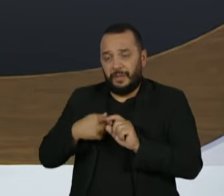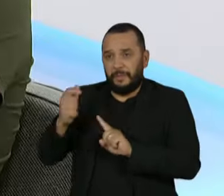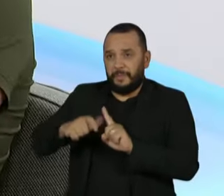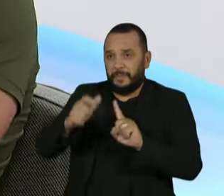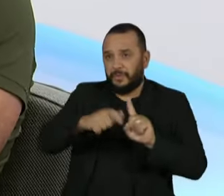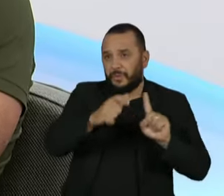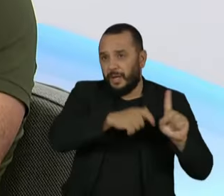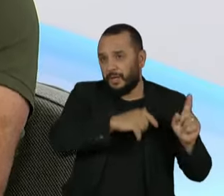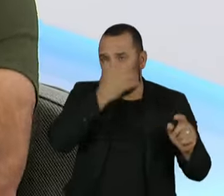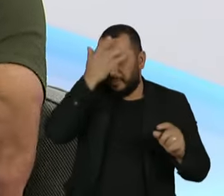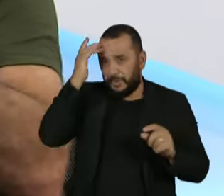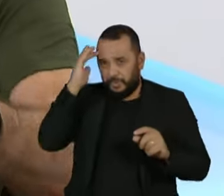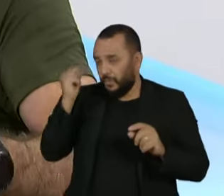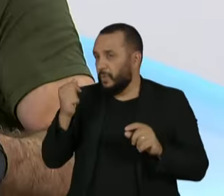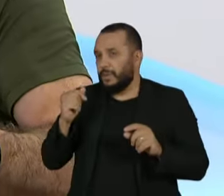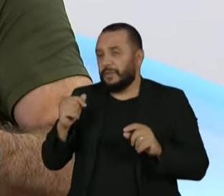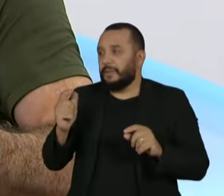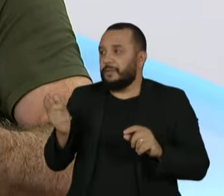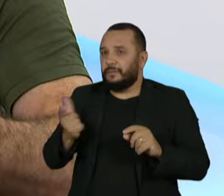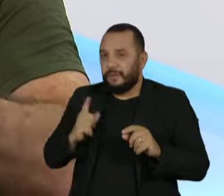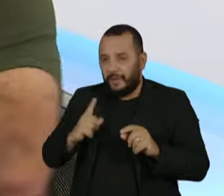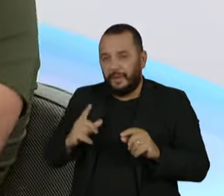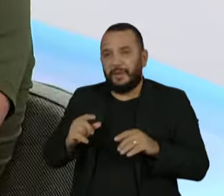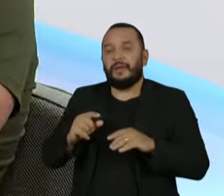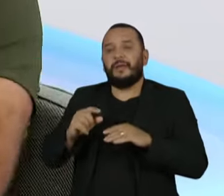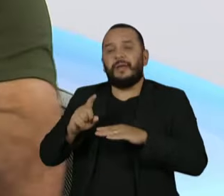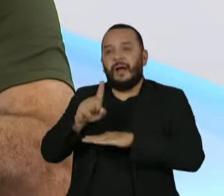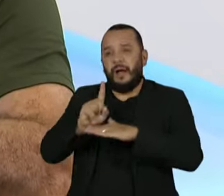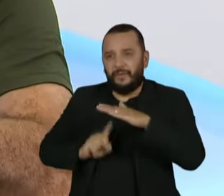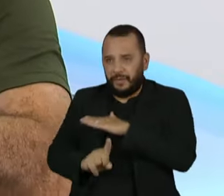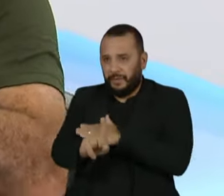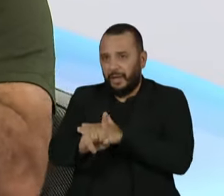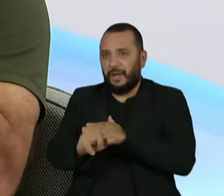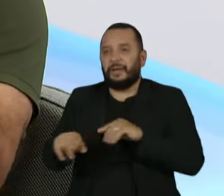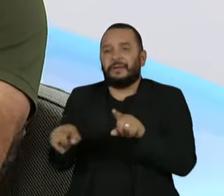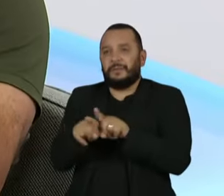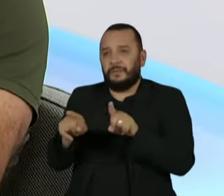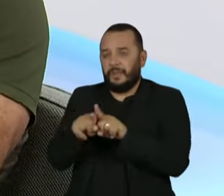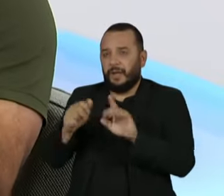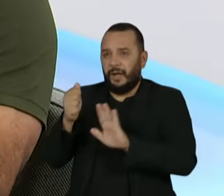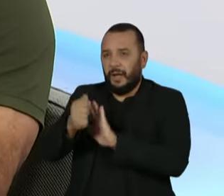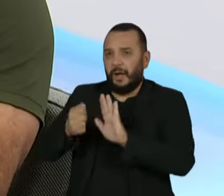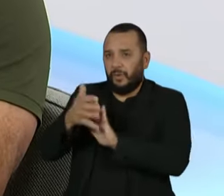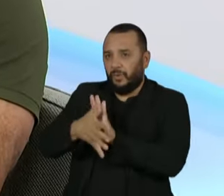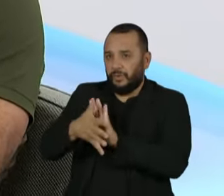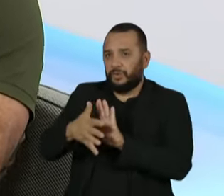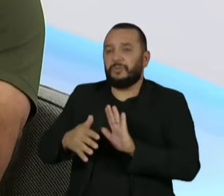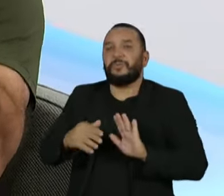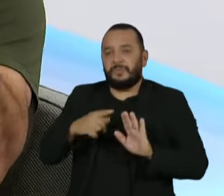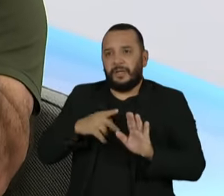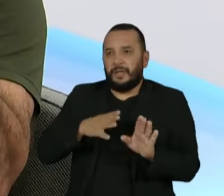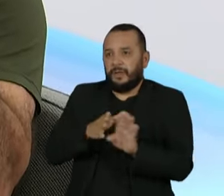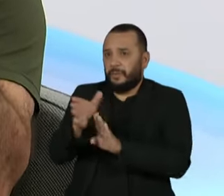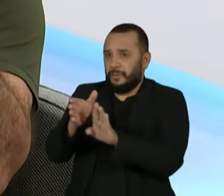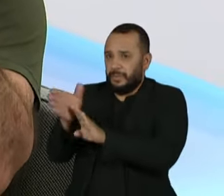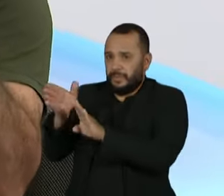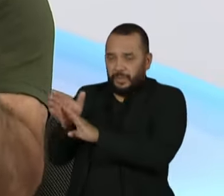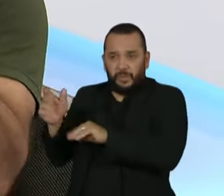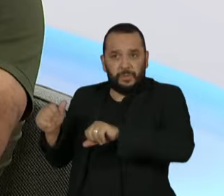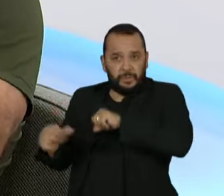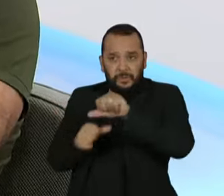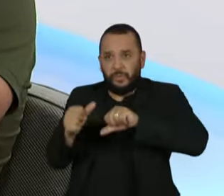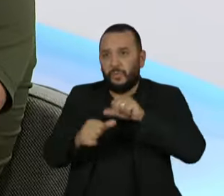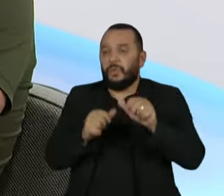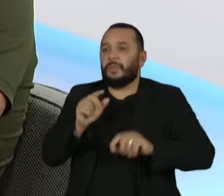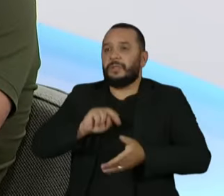pessoas que existem ou existiram e criavatares alguém escreve um algoritmo de recomendação que muda completamente o que era a noção de